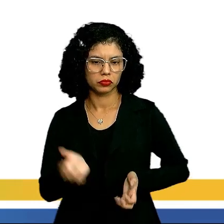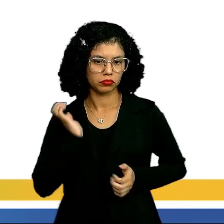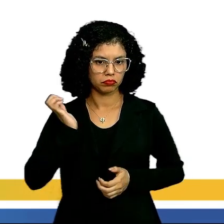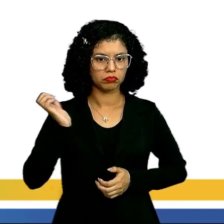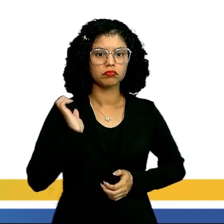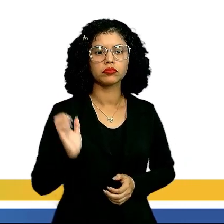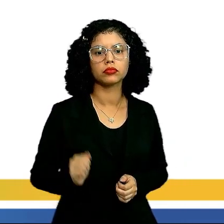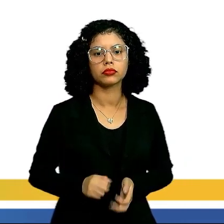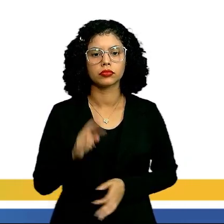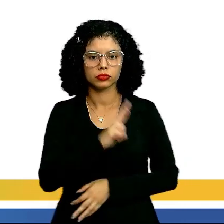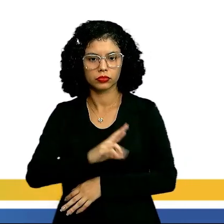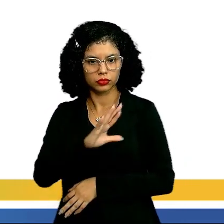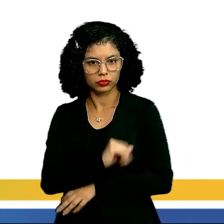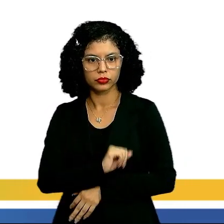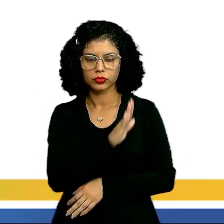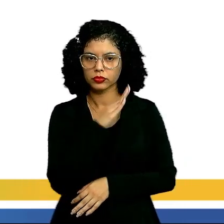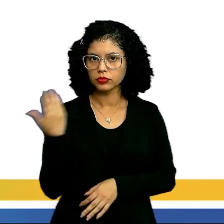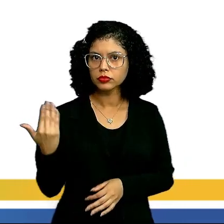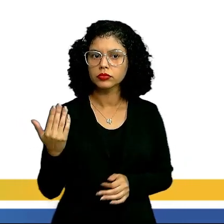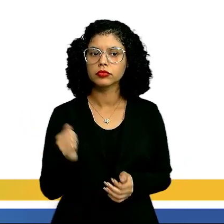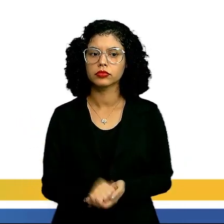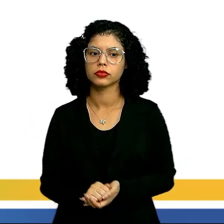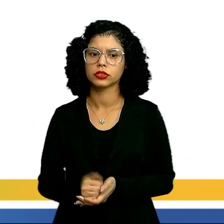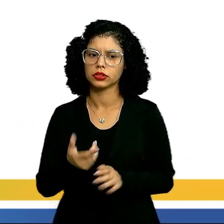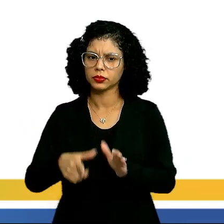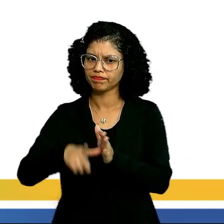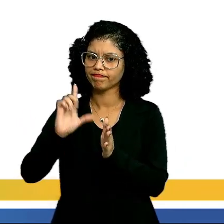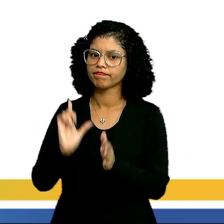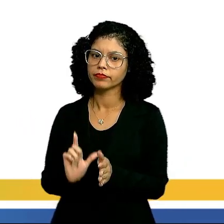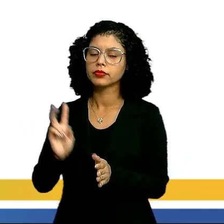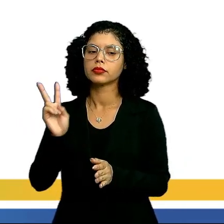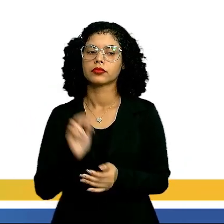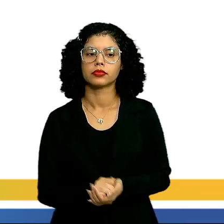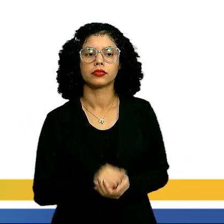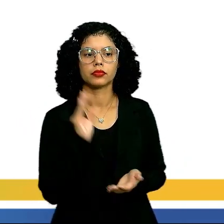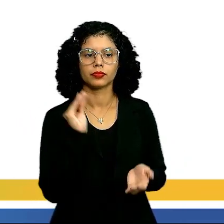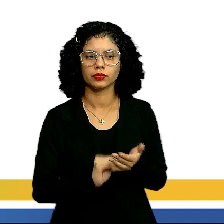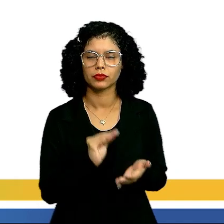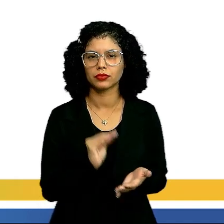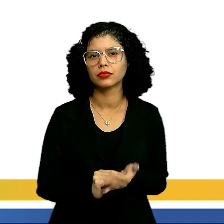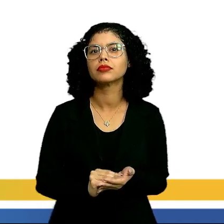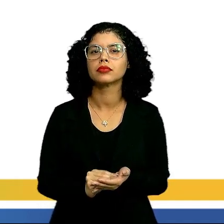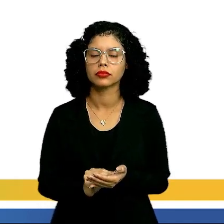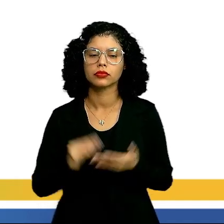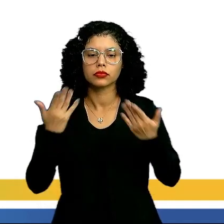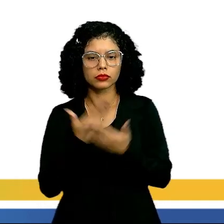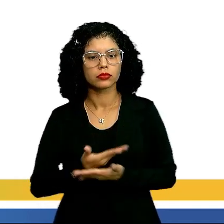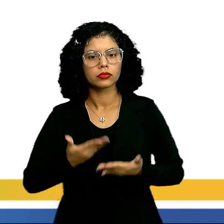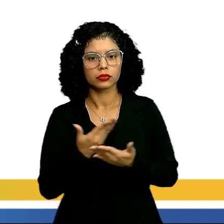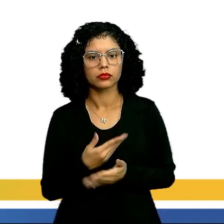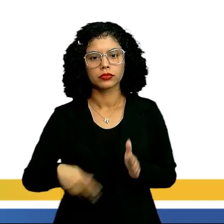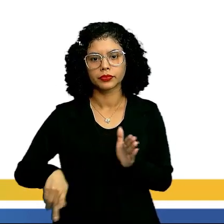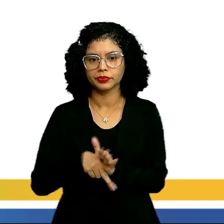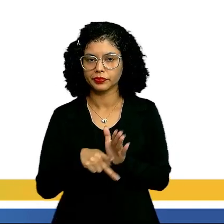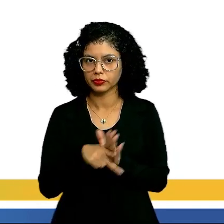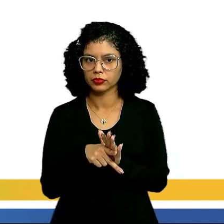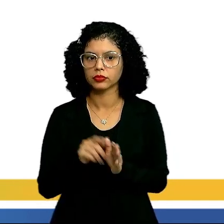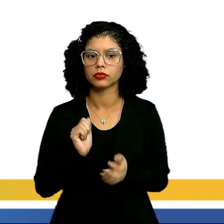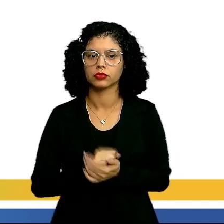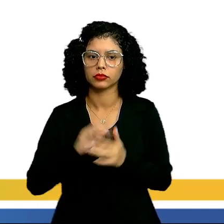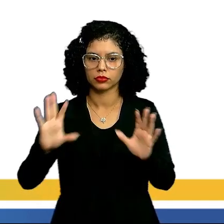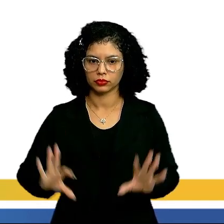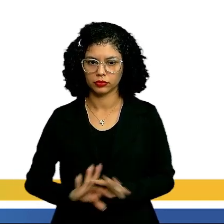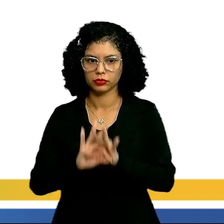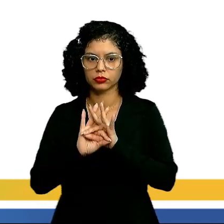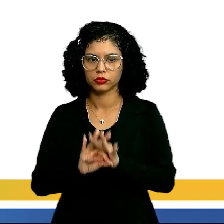ali. Muitos românticos morreram cedo em relação à falta de alguns cuidados essenciais